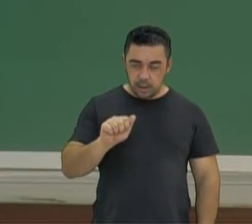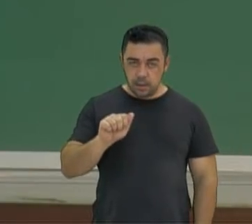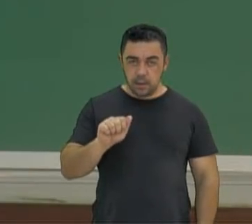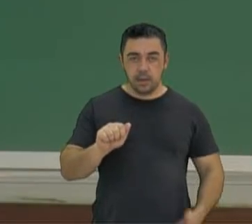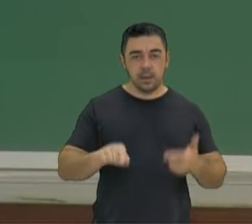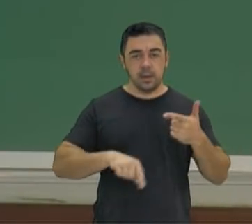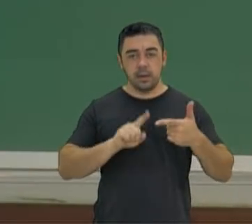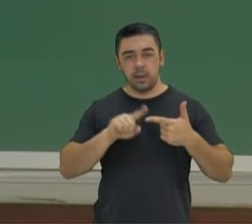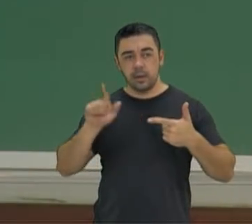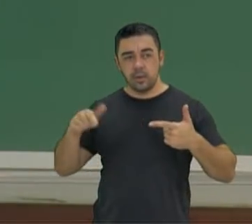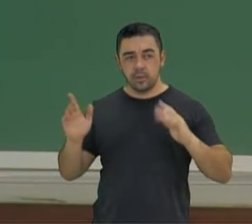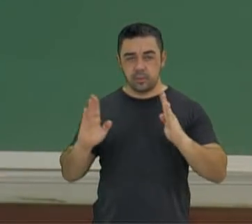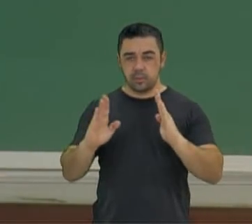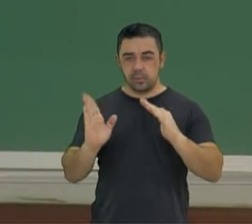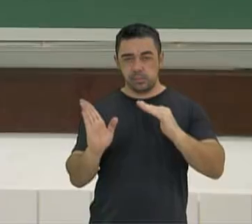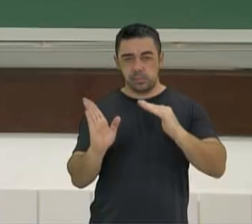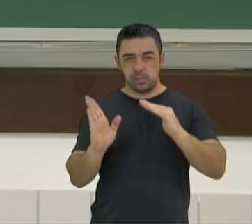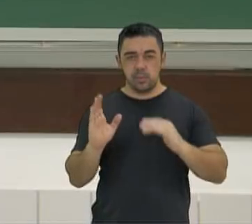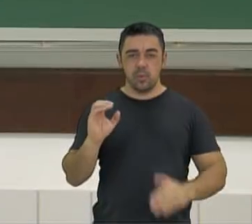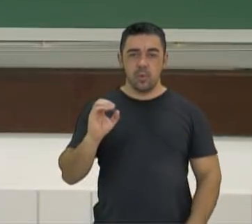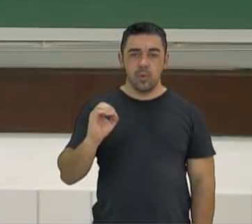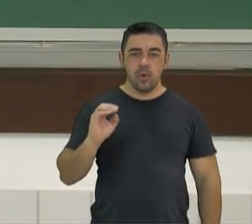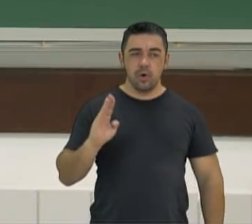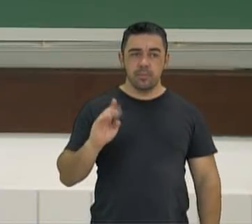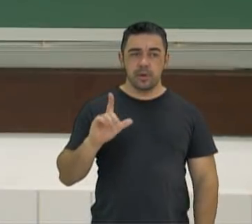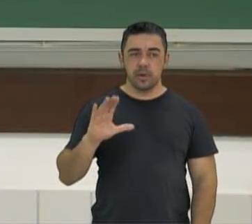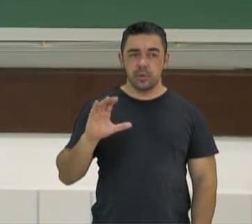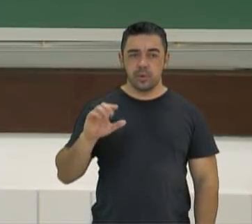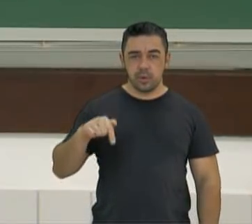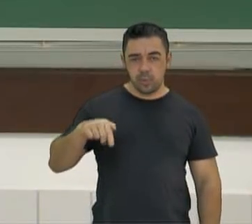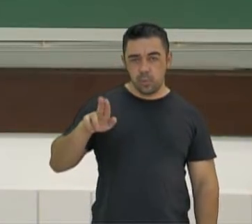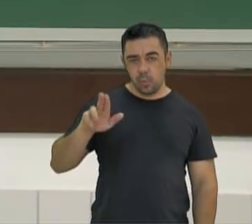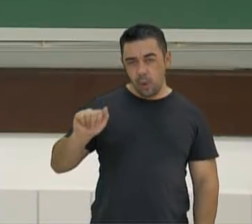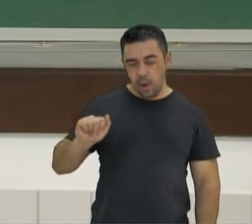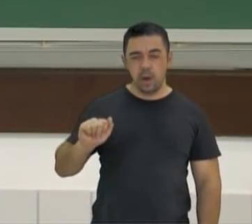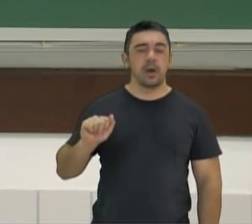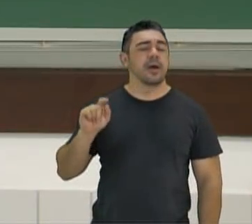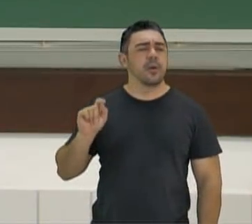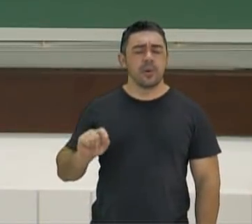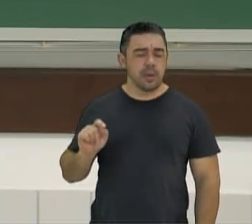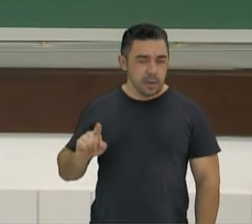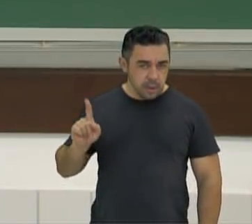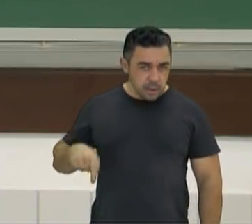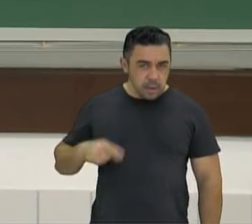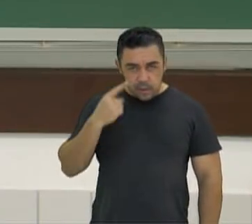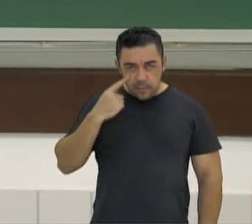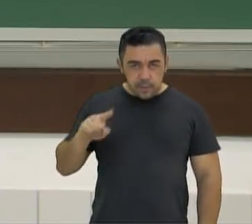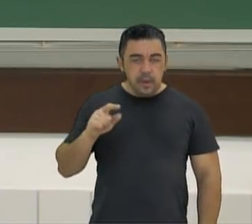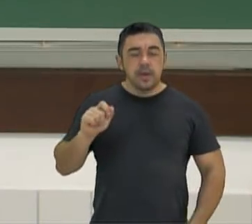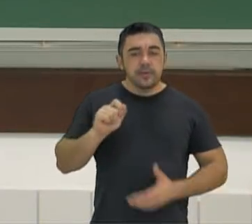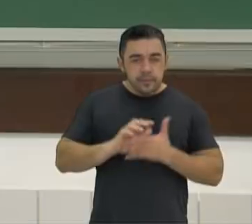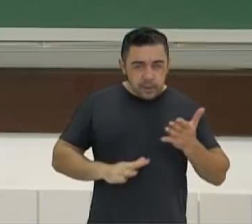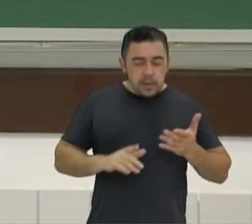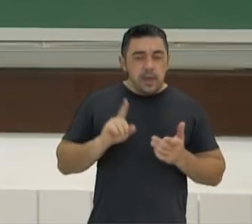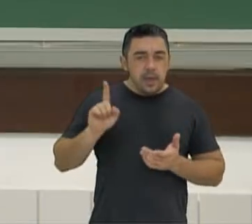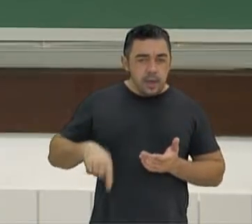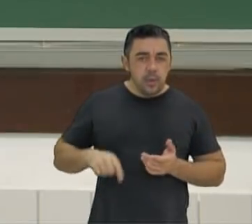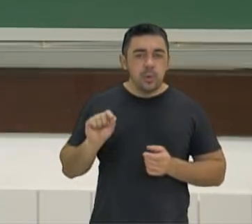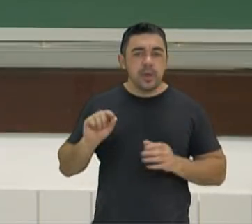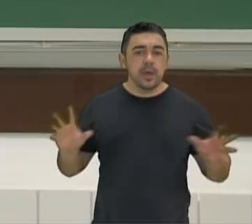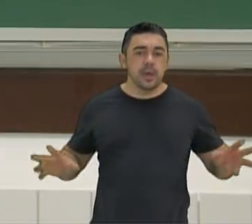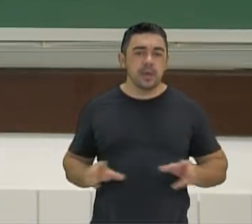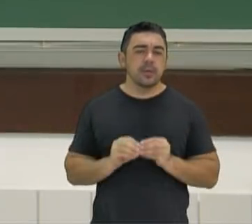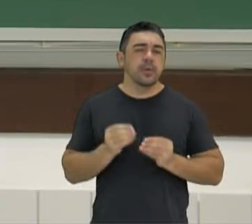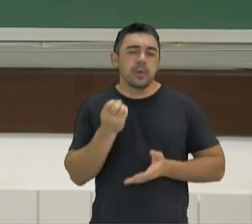oblíqua, ok? Mas o que vai importar para a gente hoje, agora que a gente vai começar a fazer alguns exercícios, é fazer um resumo